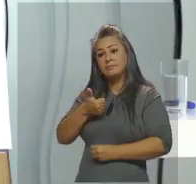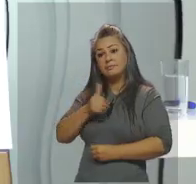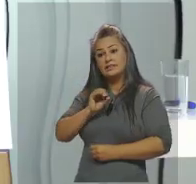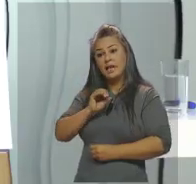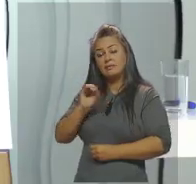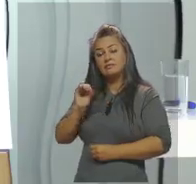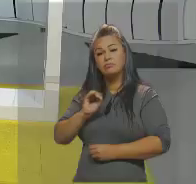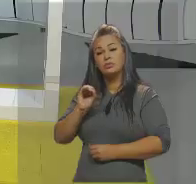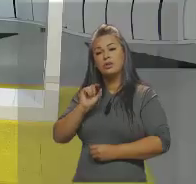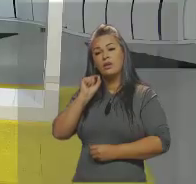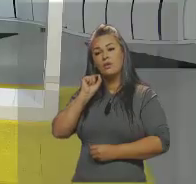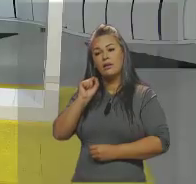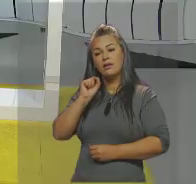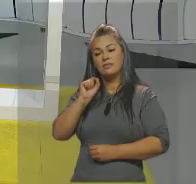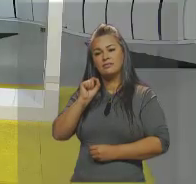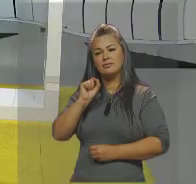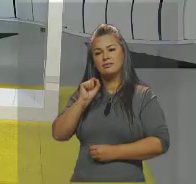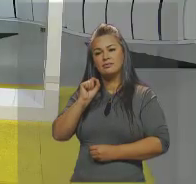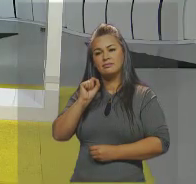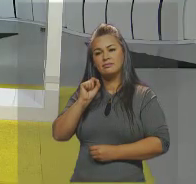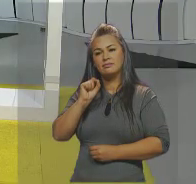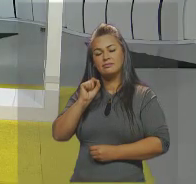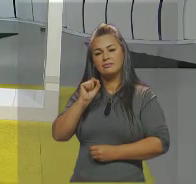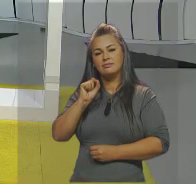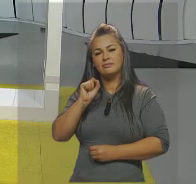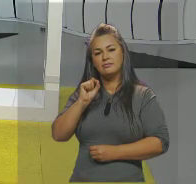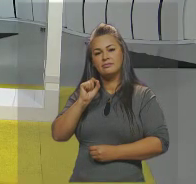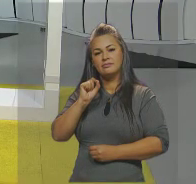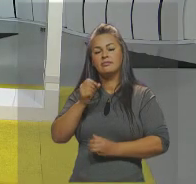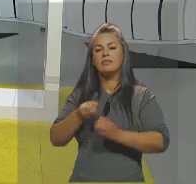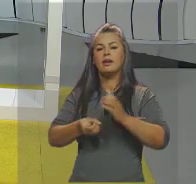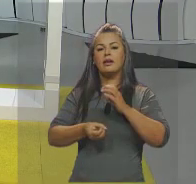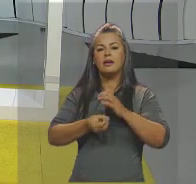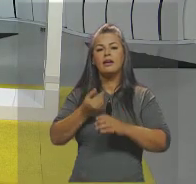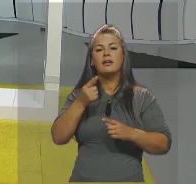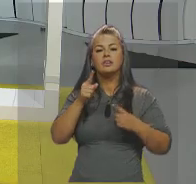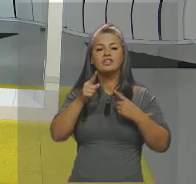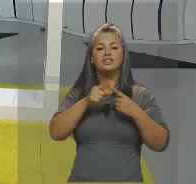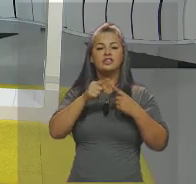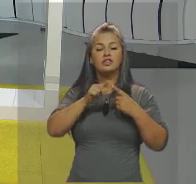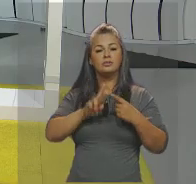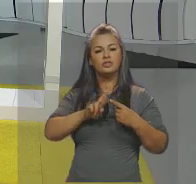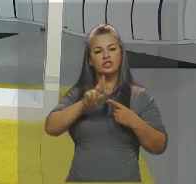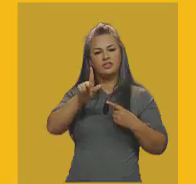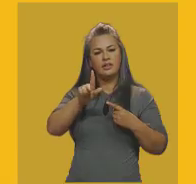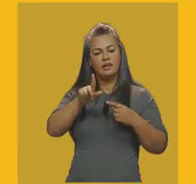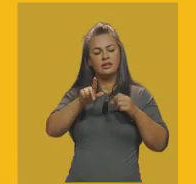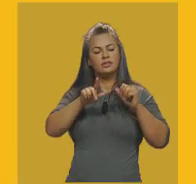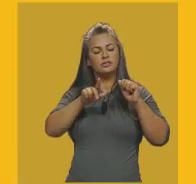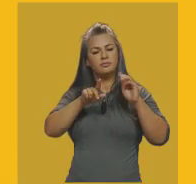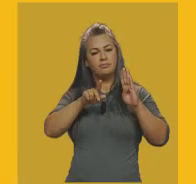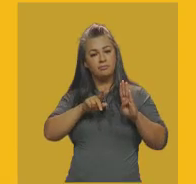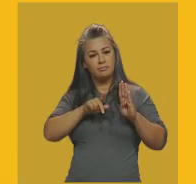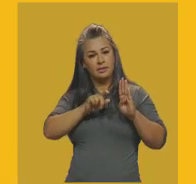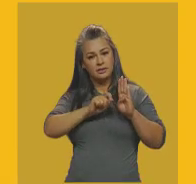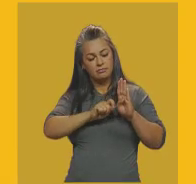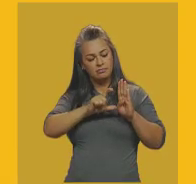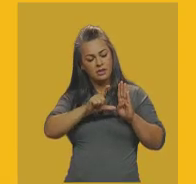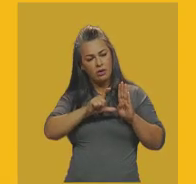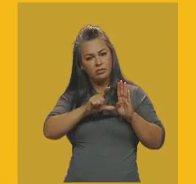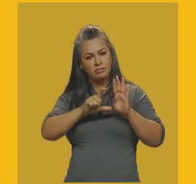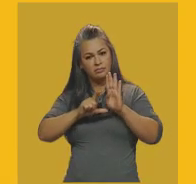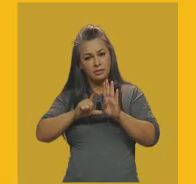de indivíduos o quê? Azão, Azinho, Bzão, Bzinho. Olha